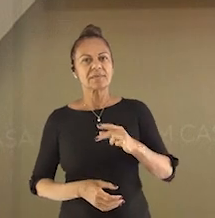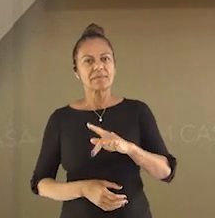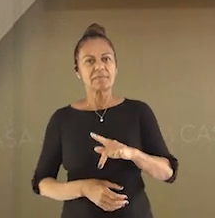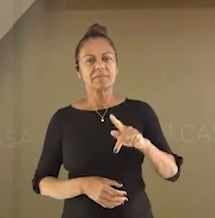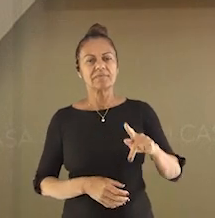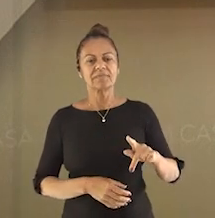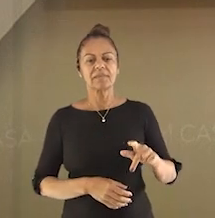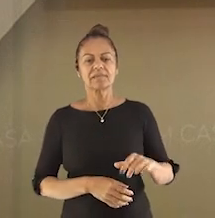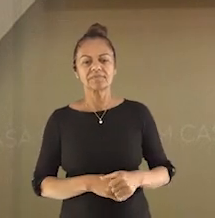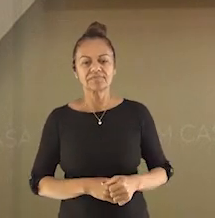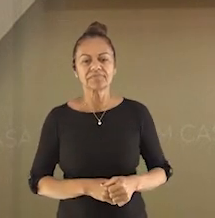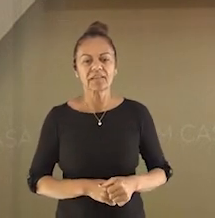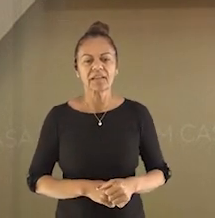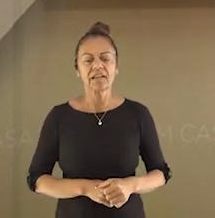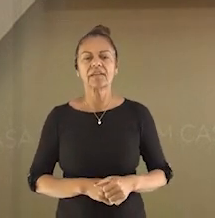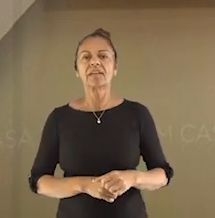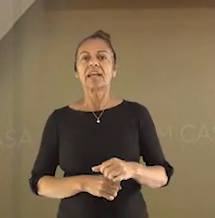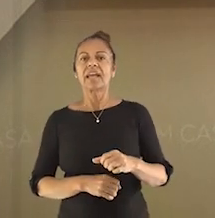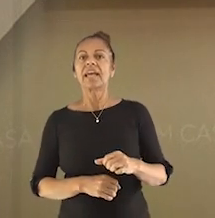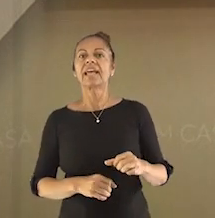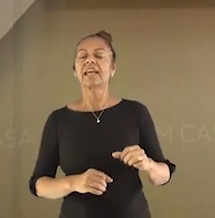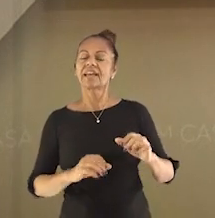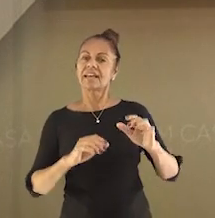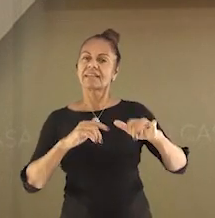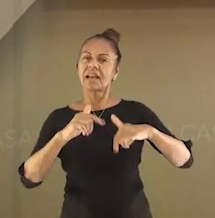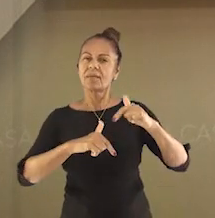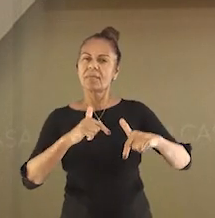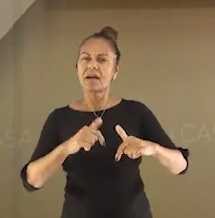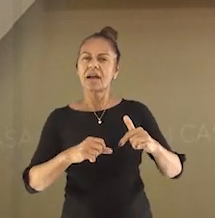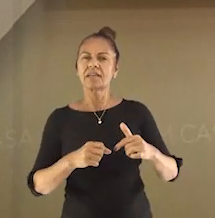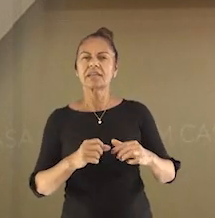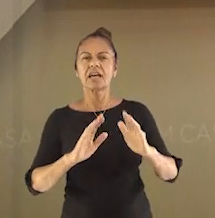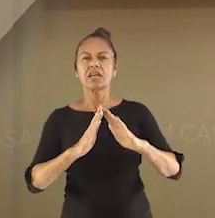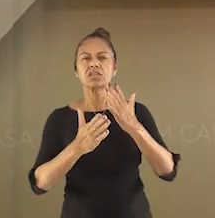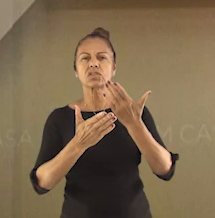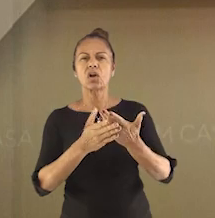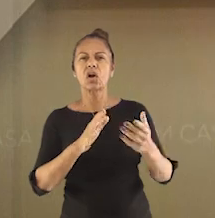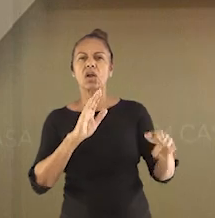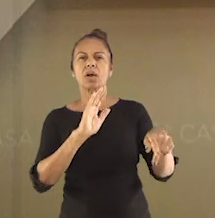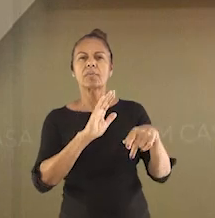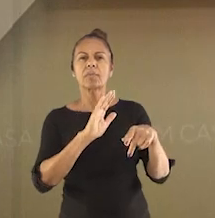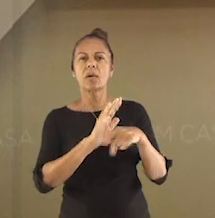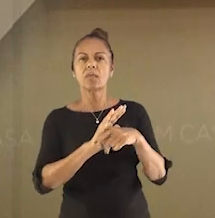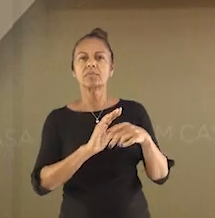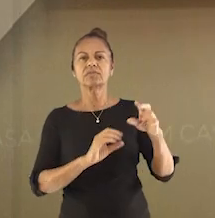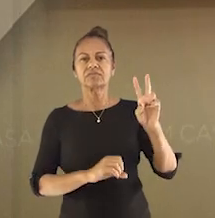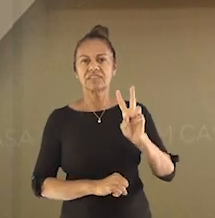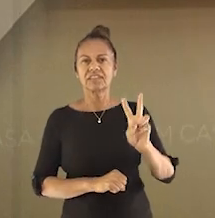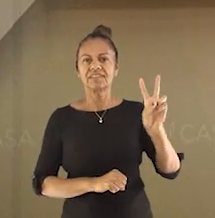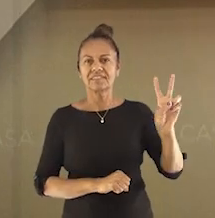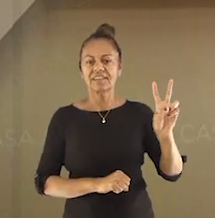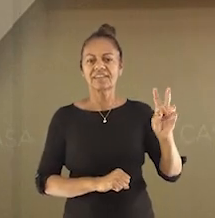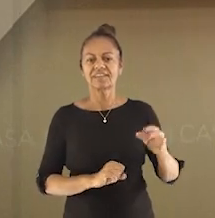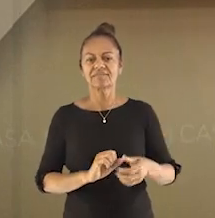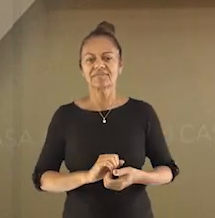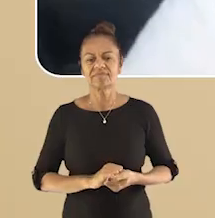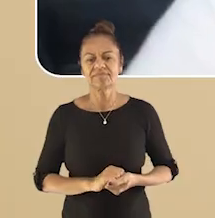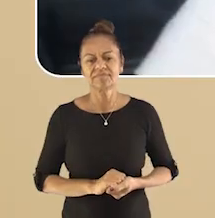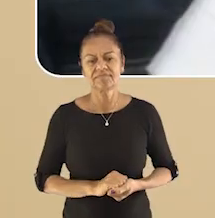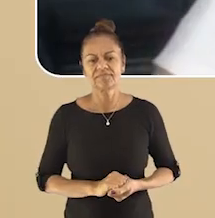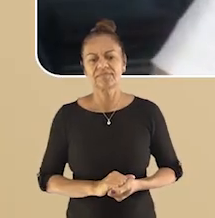professora Lara Leandro, da UMF Edson Tavares de Souza, do município de Vila Velha. Acompanhe.